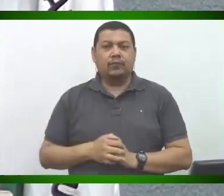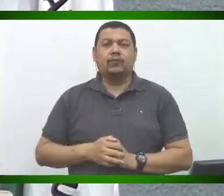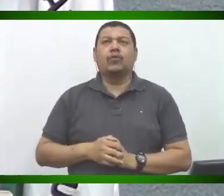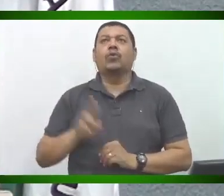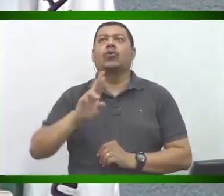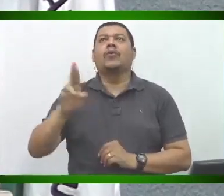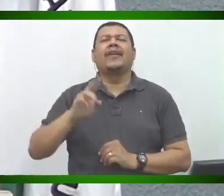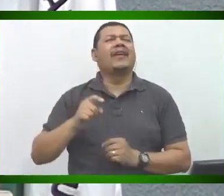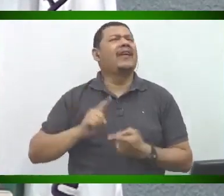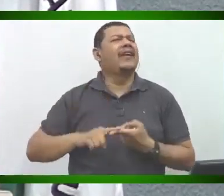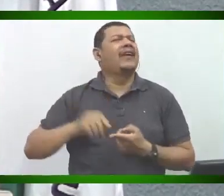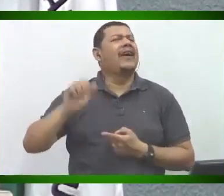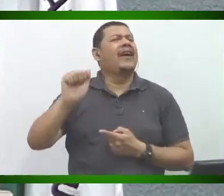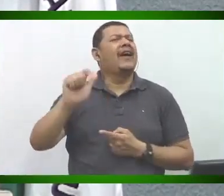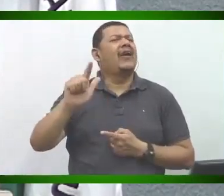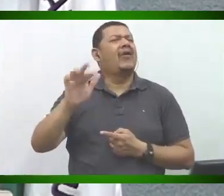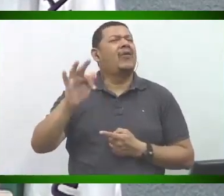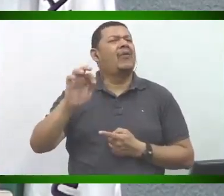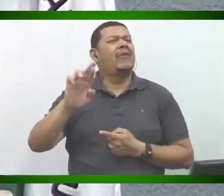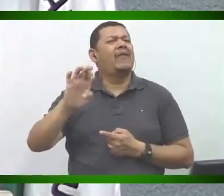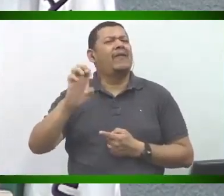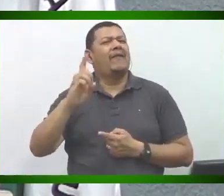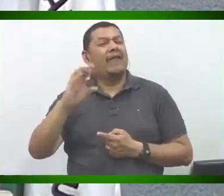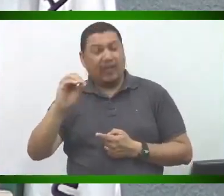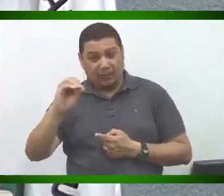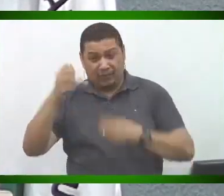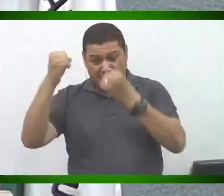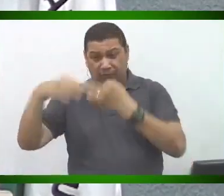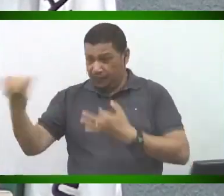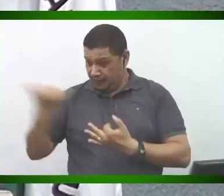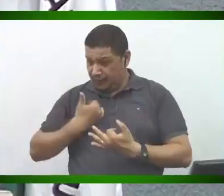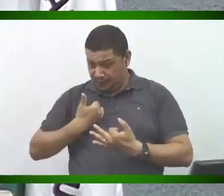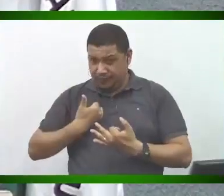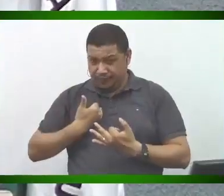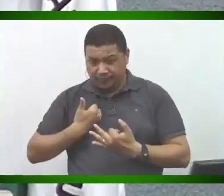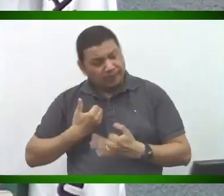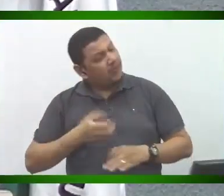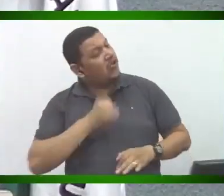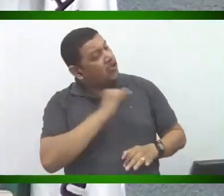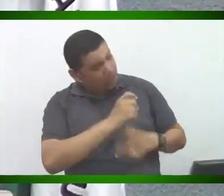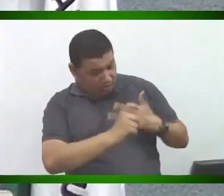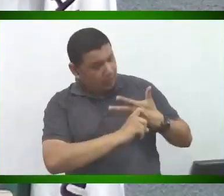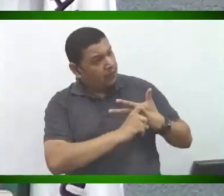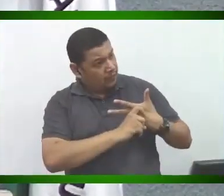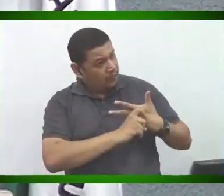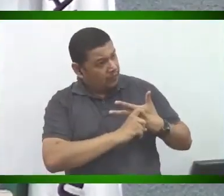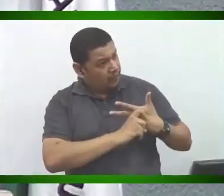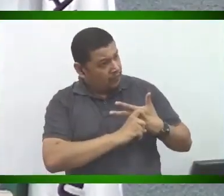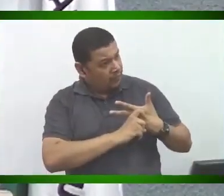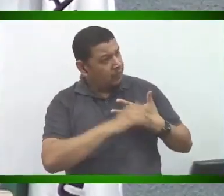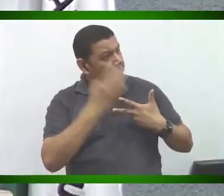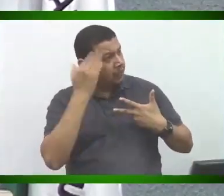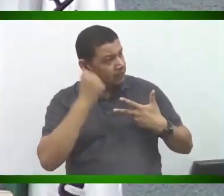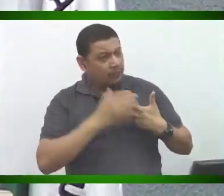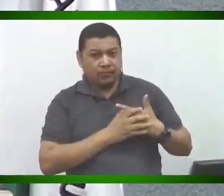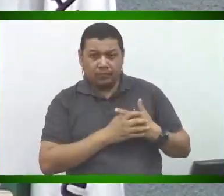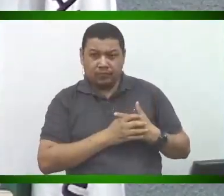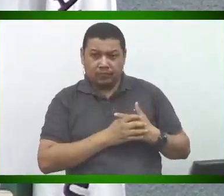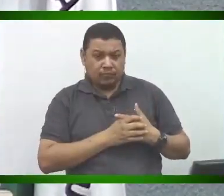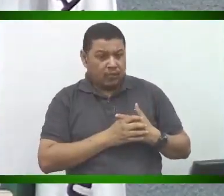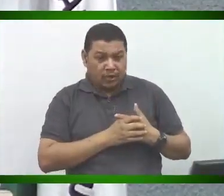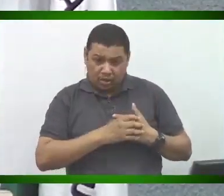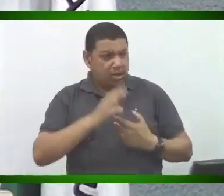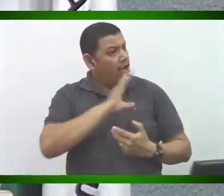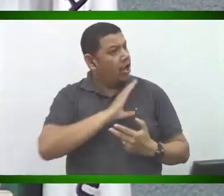senhor Alfredo Eduardo Santos, ele disse: vereadores, se o executivo entende, né, e tem o aval da